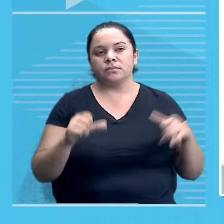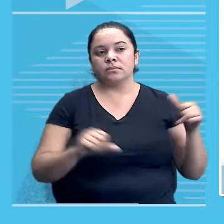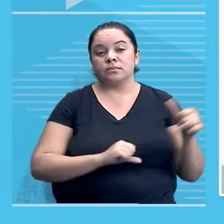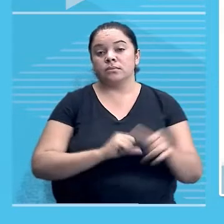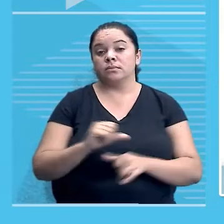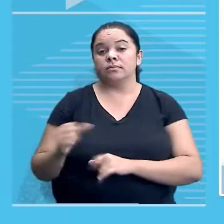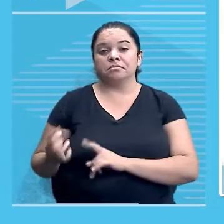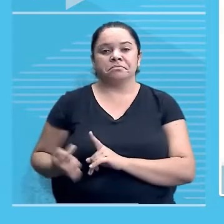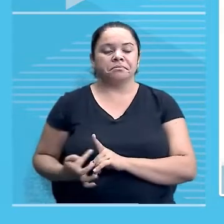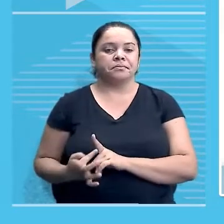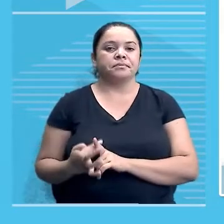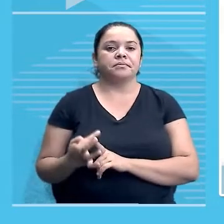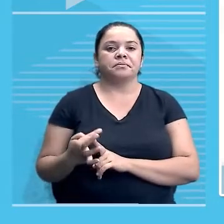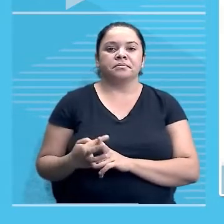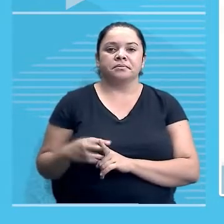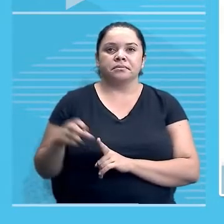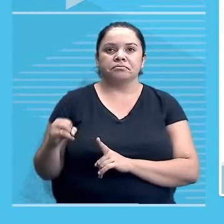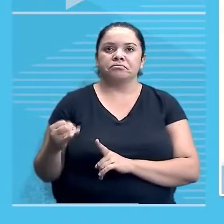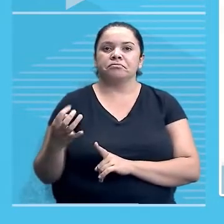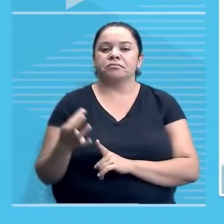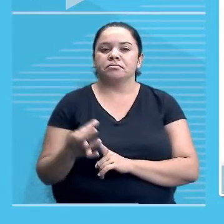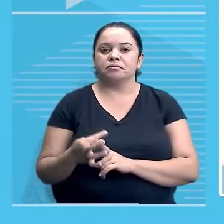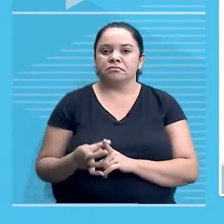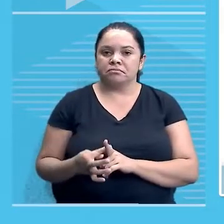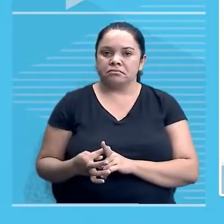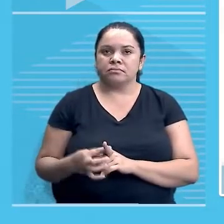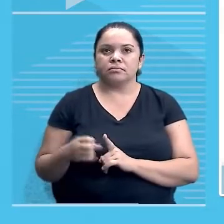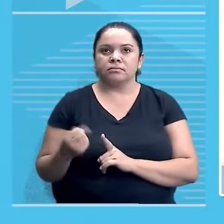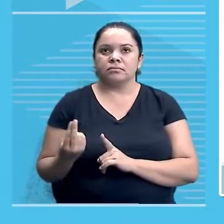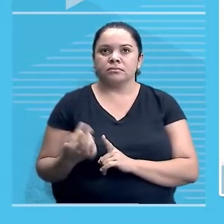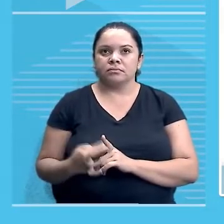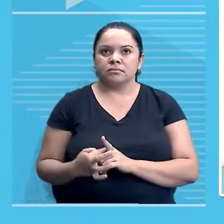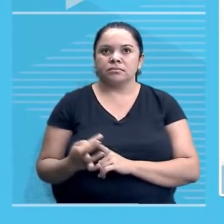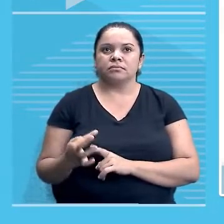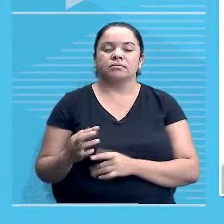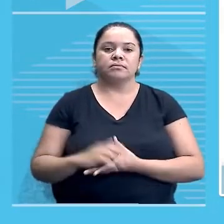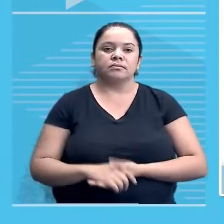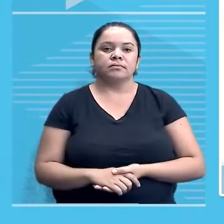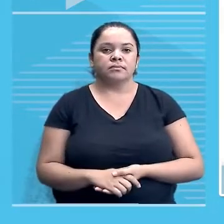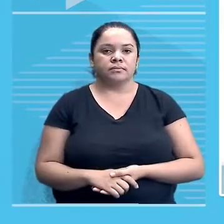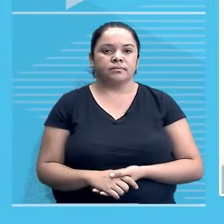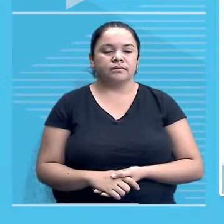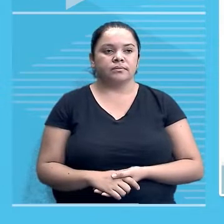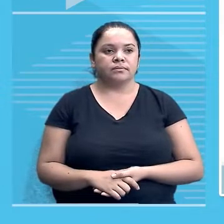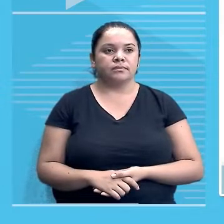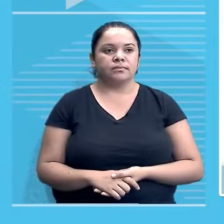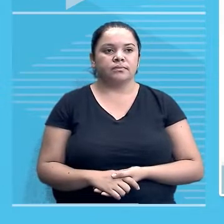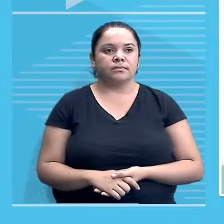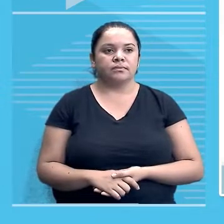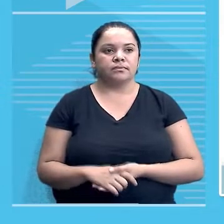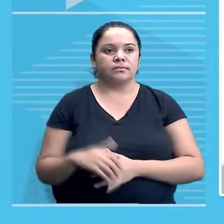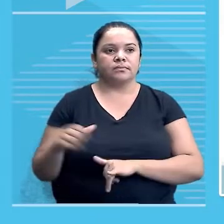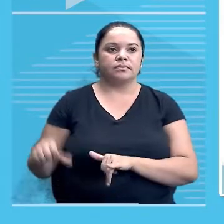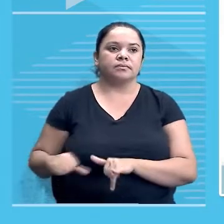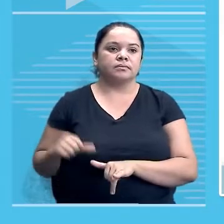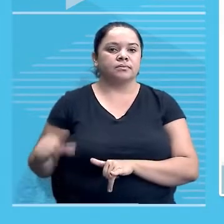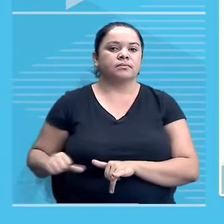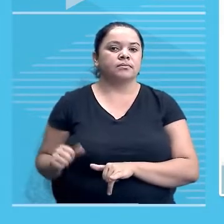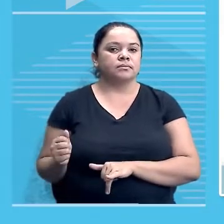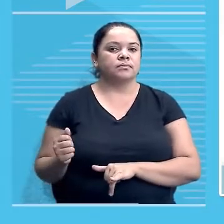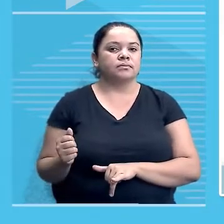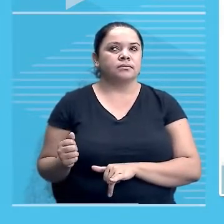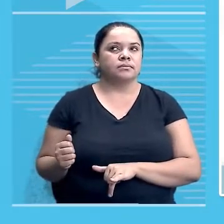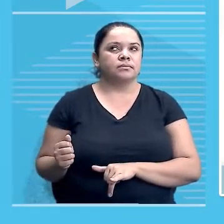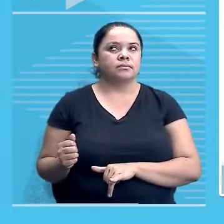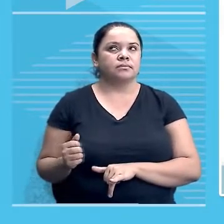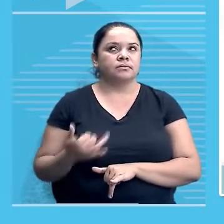sua temperatura, sem alterar o estado físico dessa substância, tá bom? E